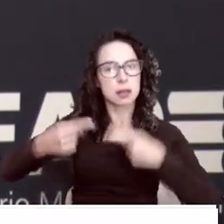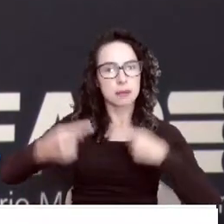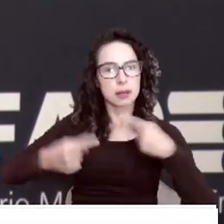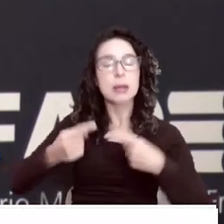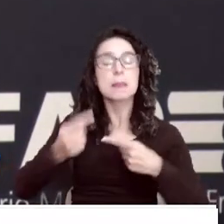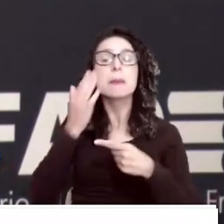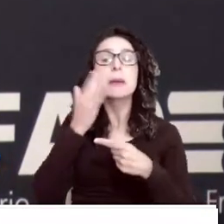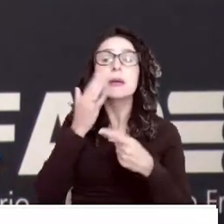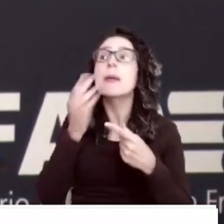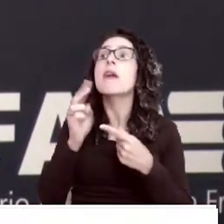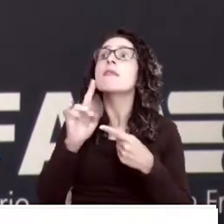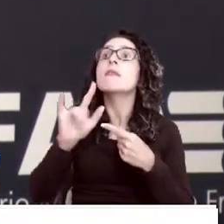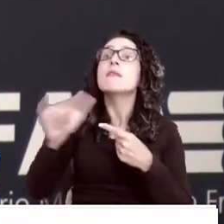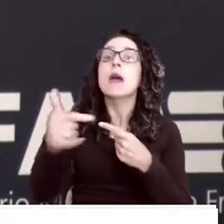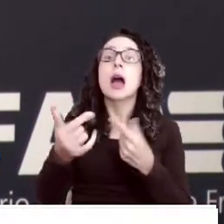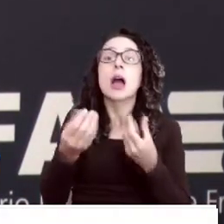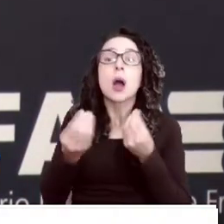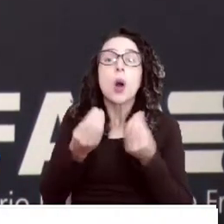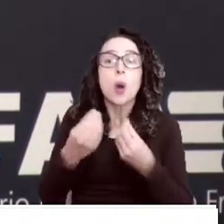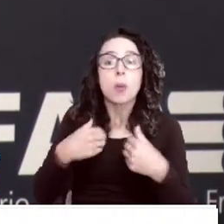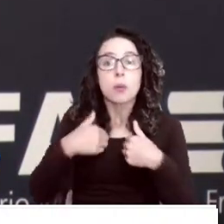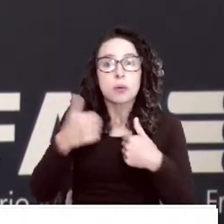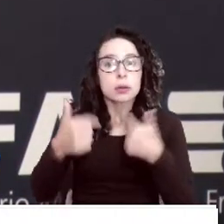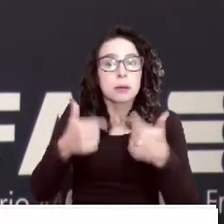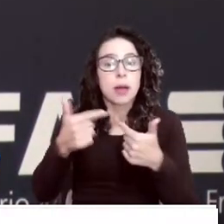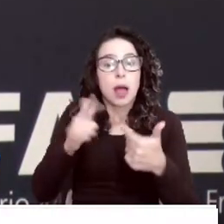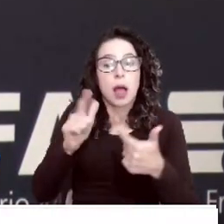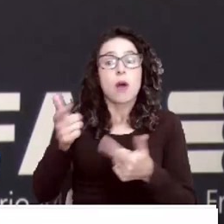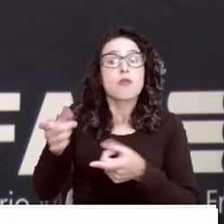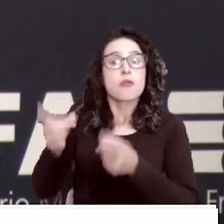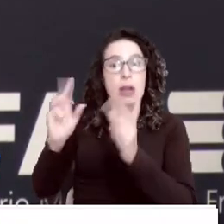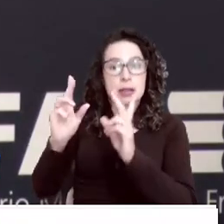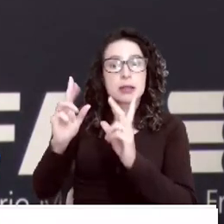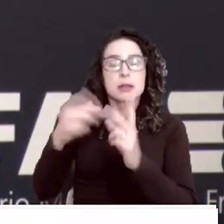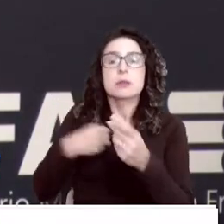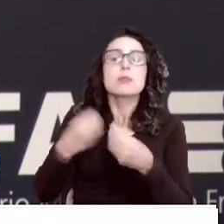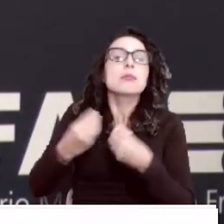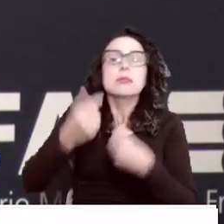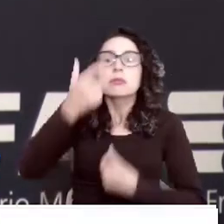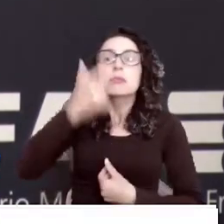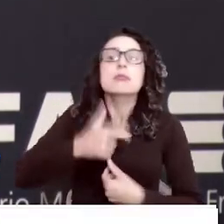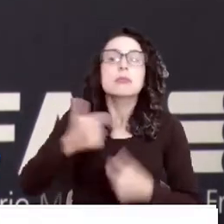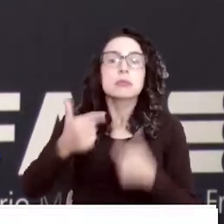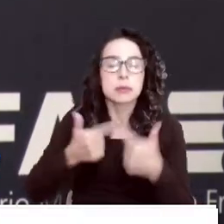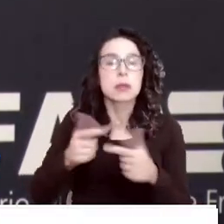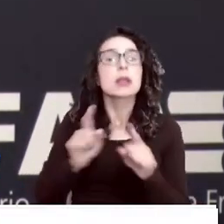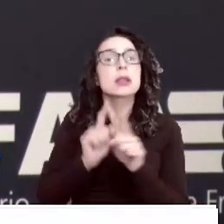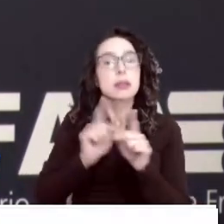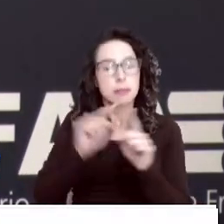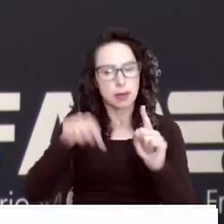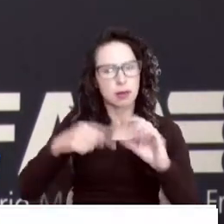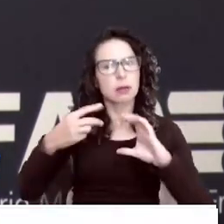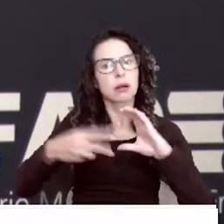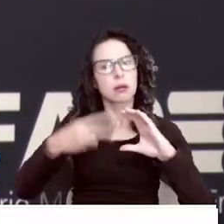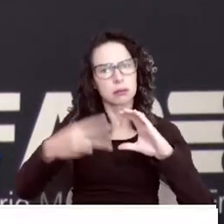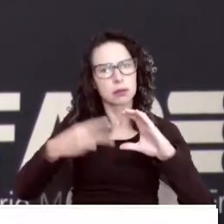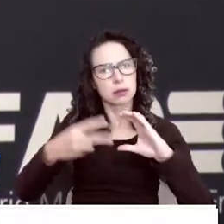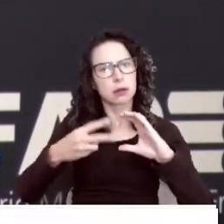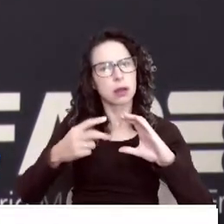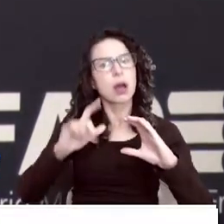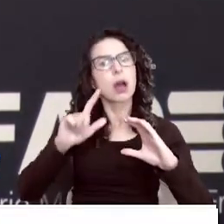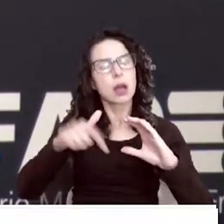vai ser a sua condição após essa privatização, e também com essa casa, que tem uma